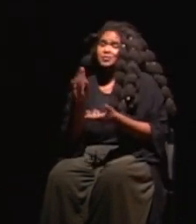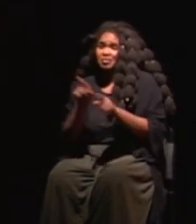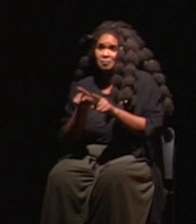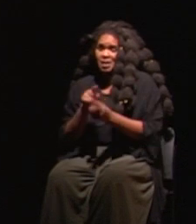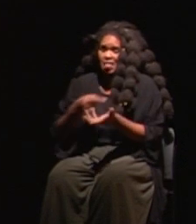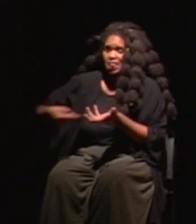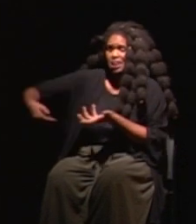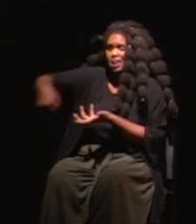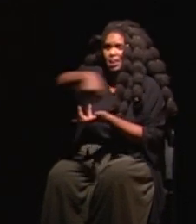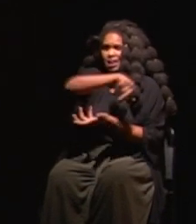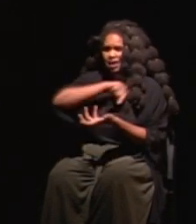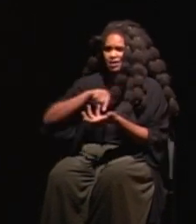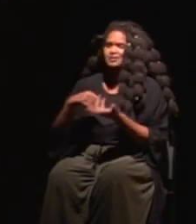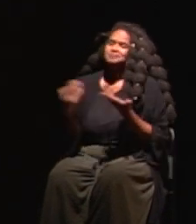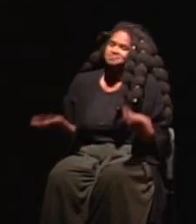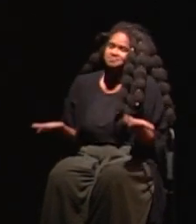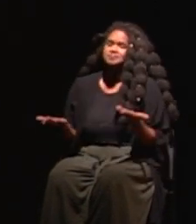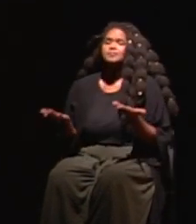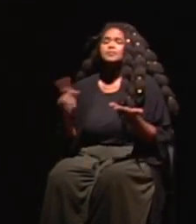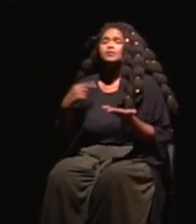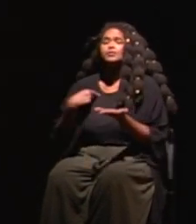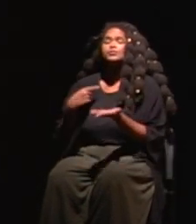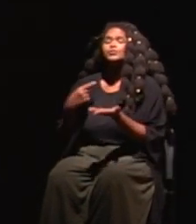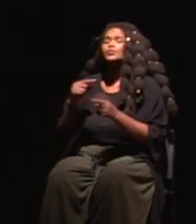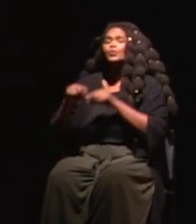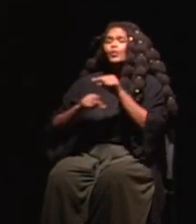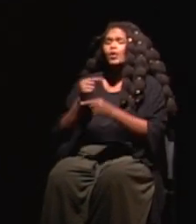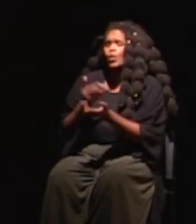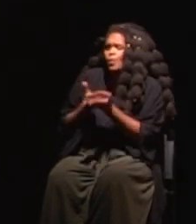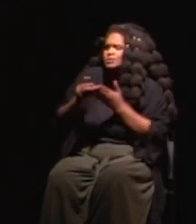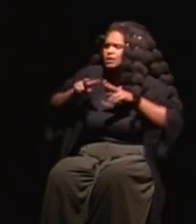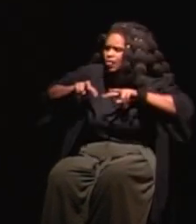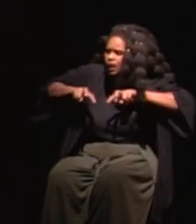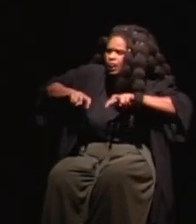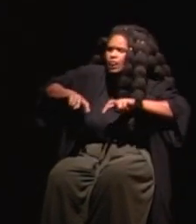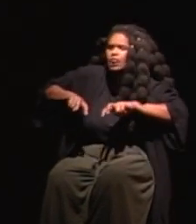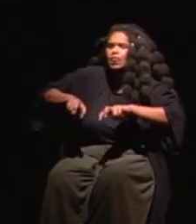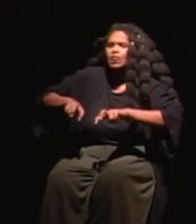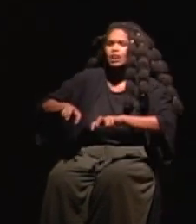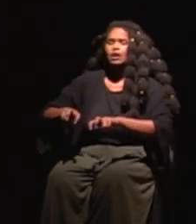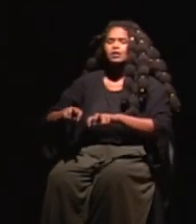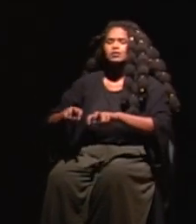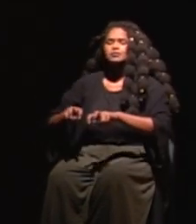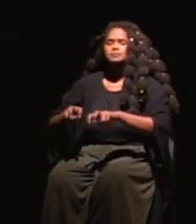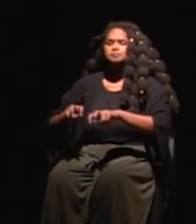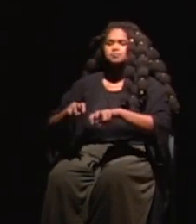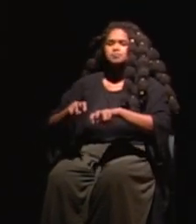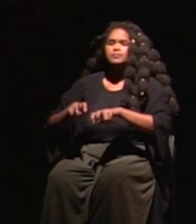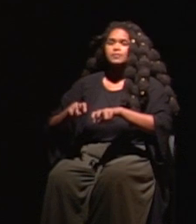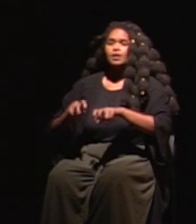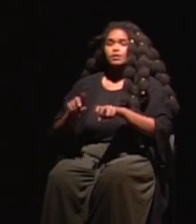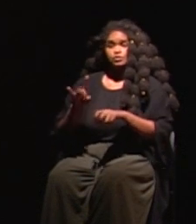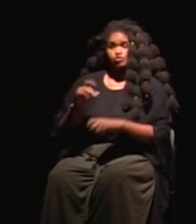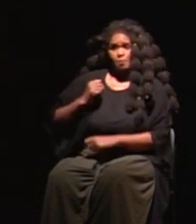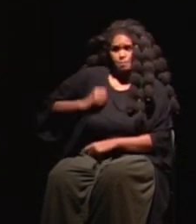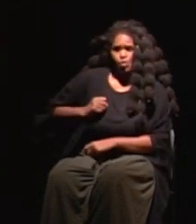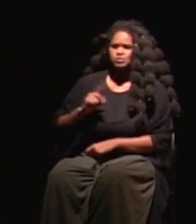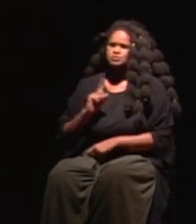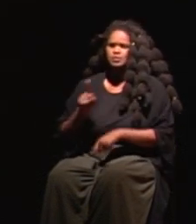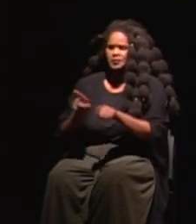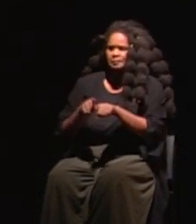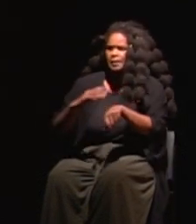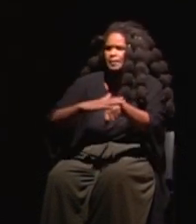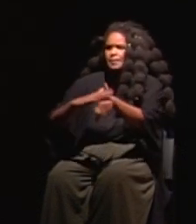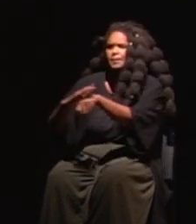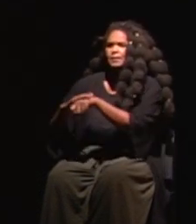a partir daí, né, a gente começa um trabalho, né, algumas iniciativas além da Bolsa, né,